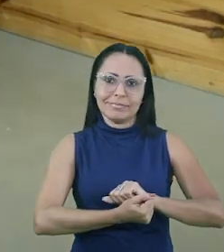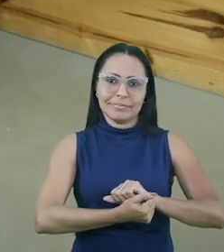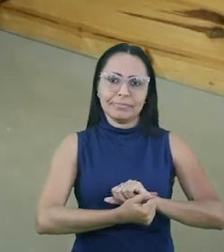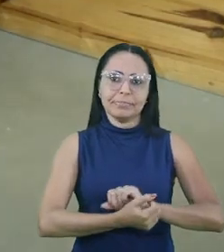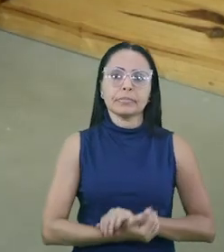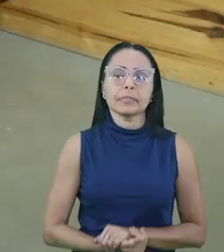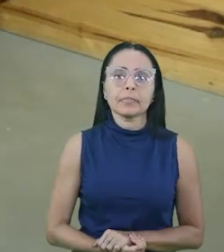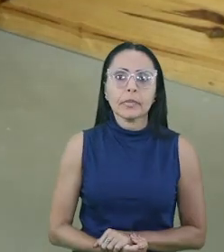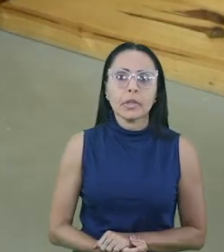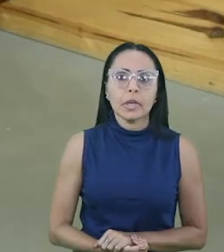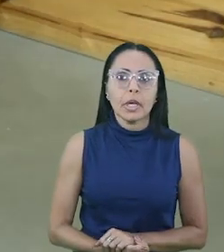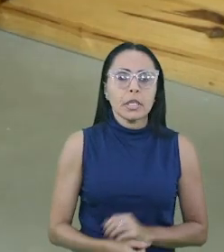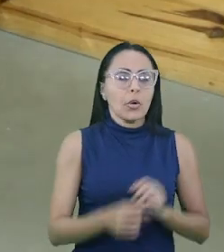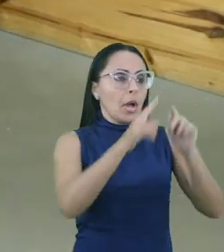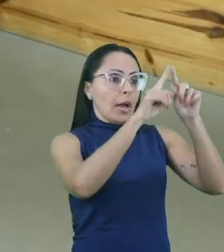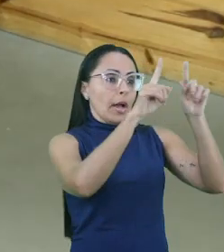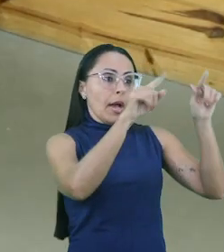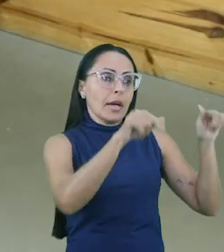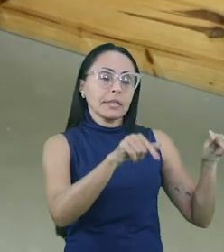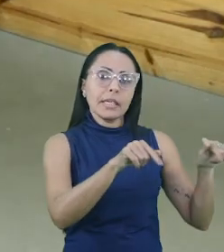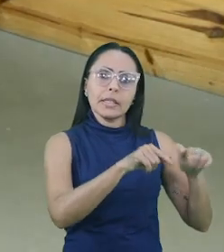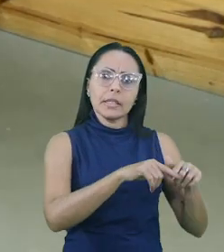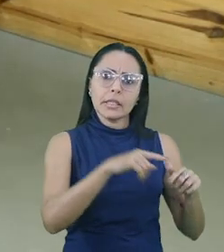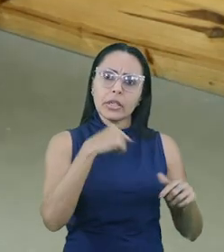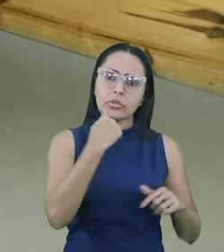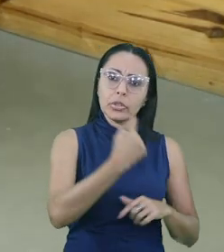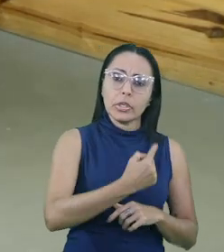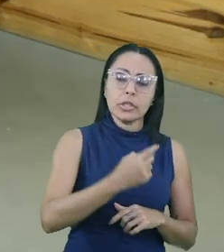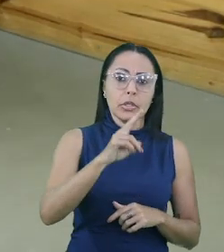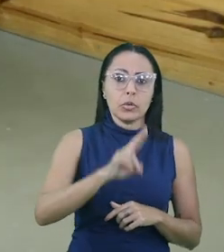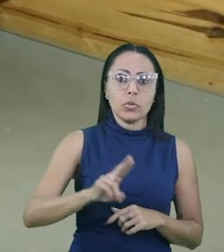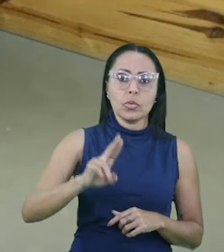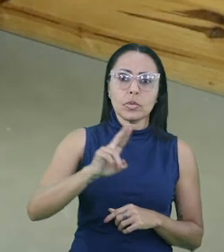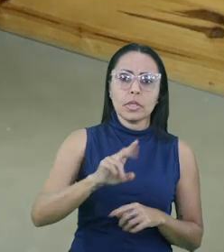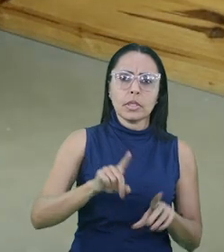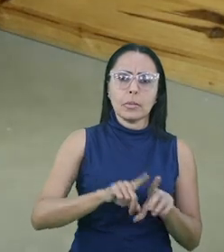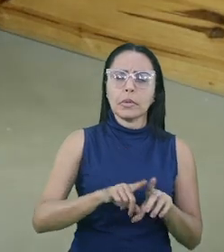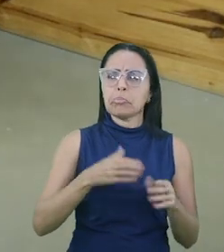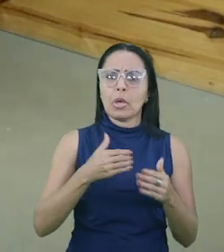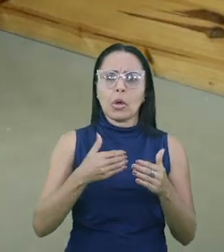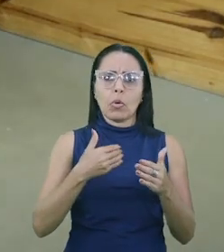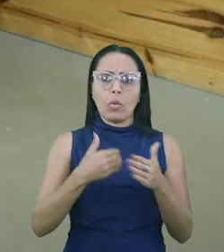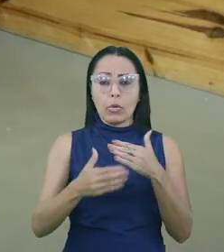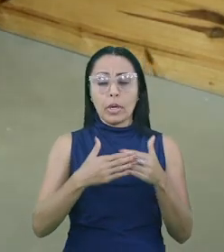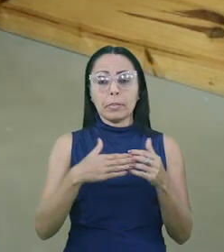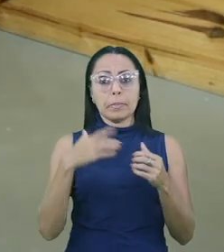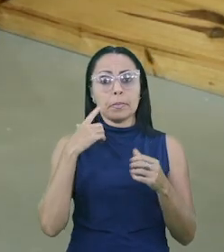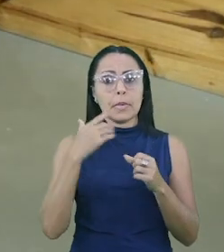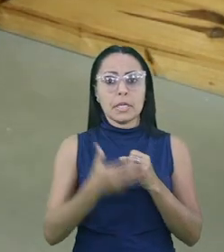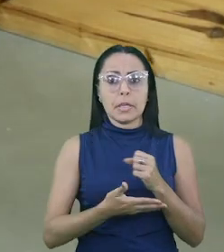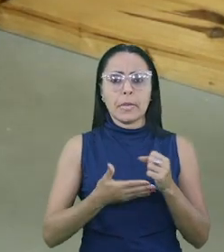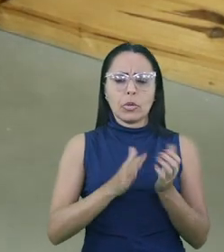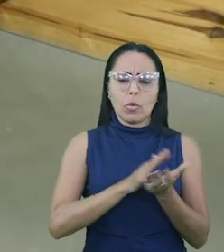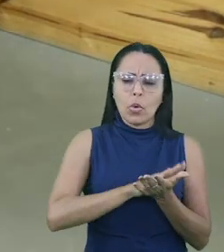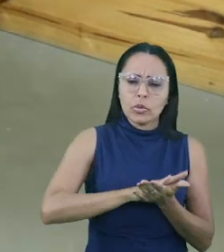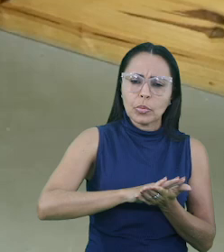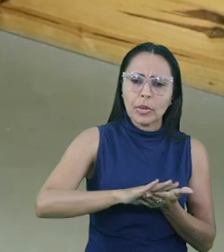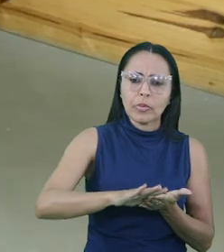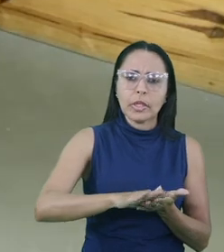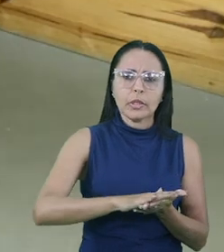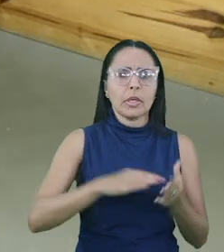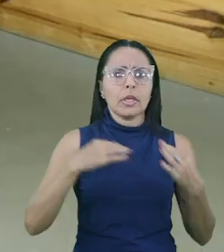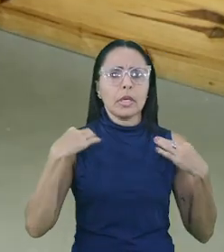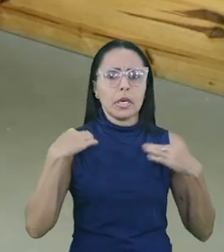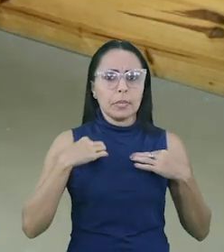A tela é o que a gente usa para reproduzir a arte em basicamente qualquer superfície. Pode ser camisa, pode